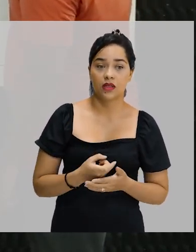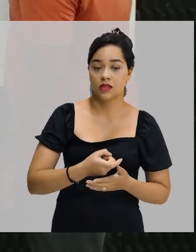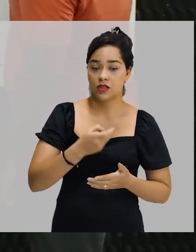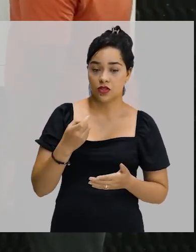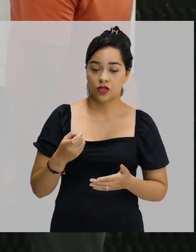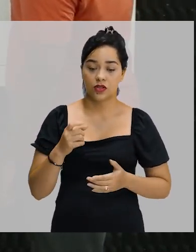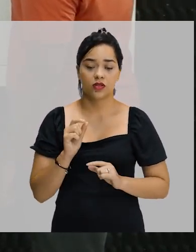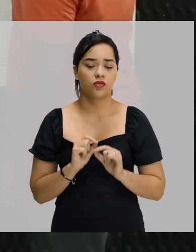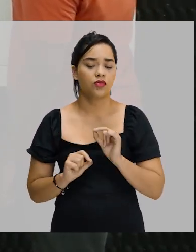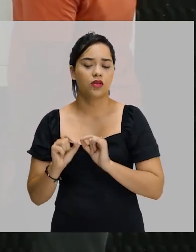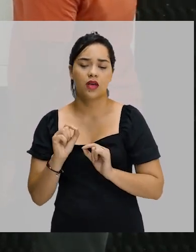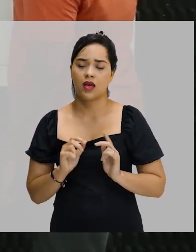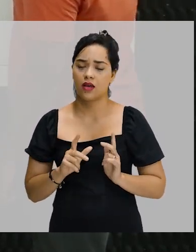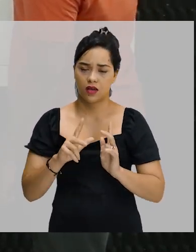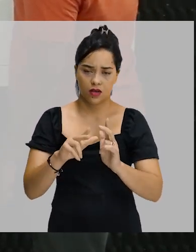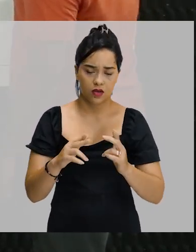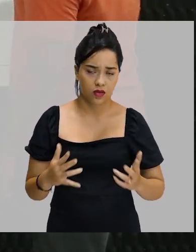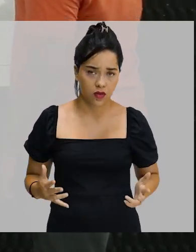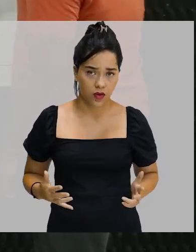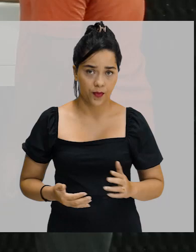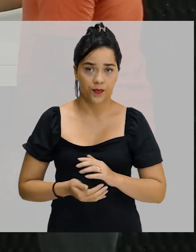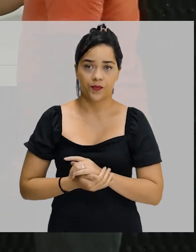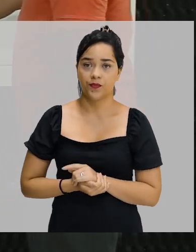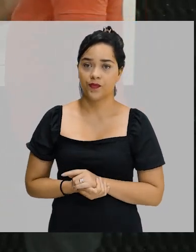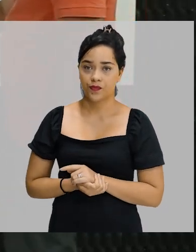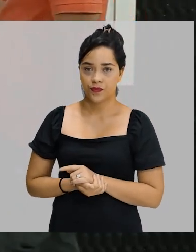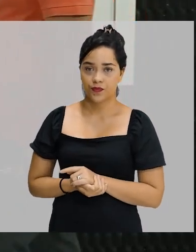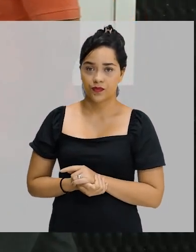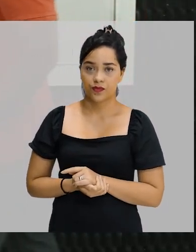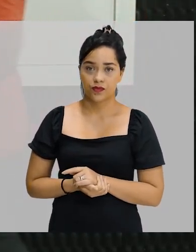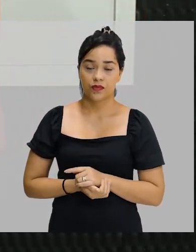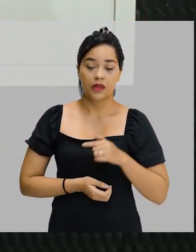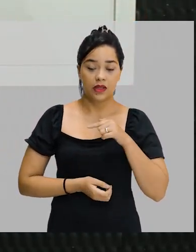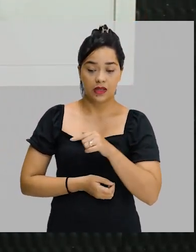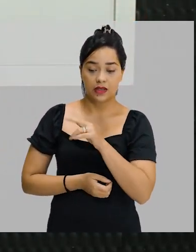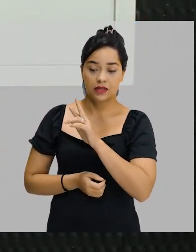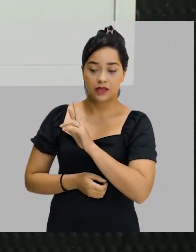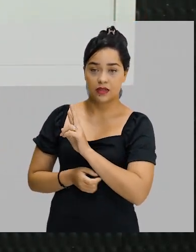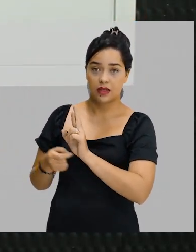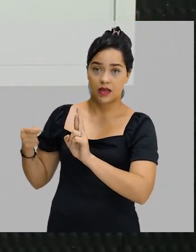ele vai ser igual ao quê? Ele vai ser, ó, este R,